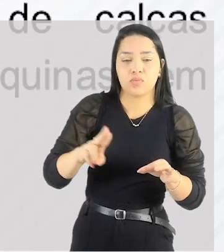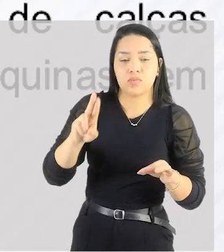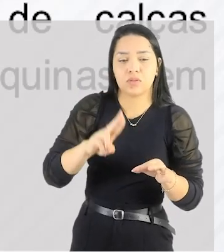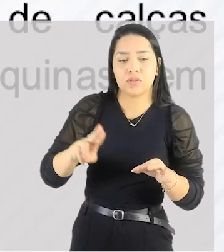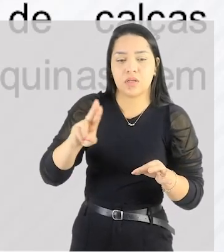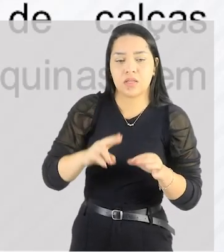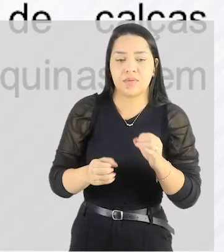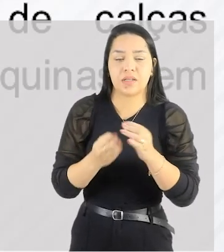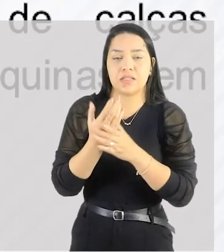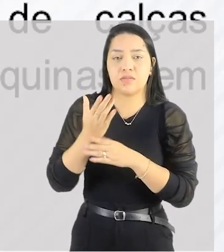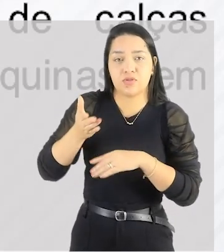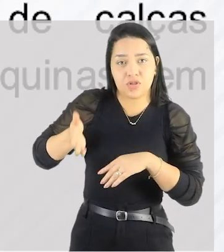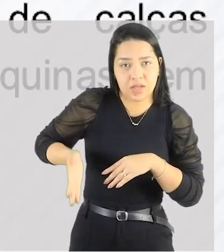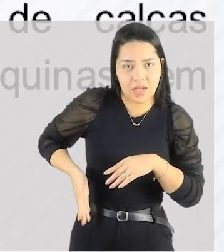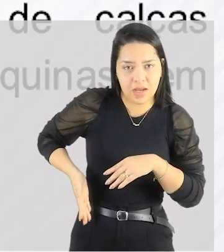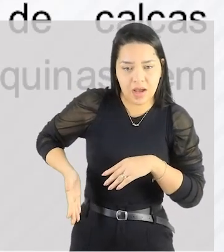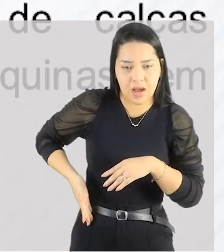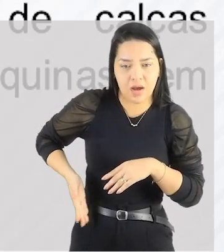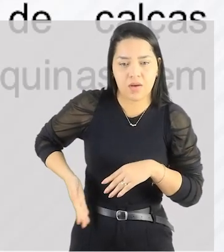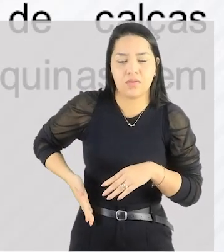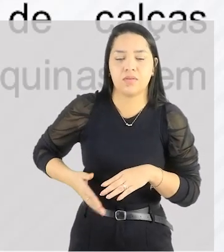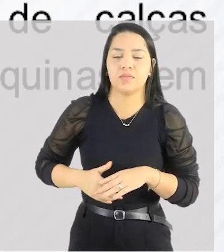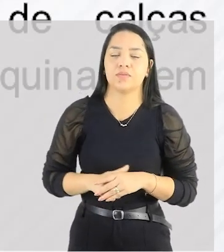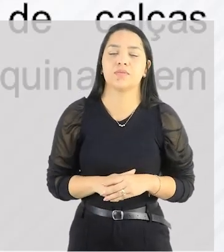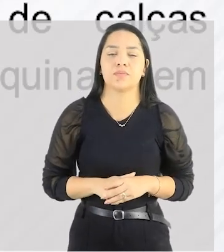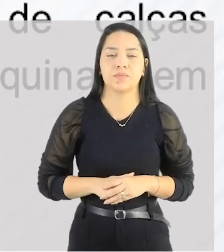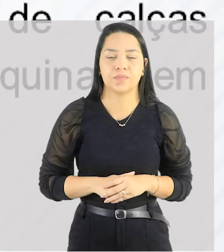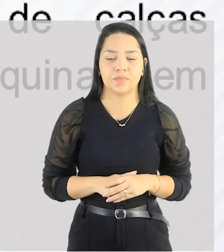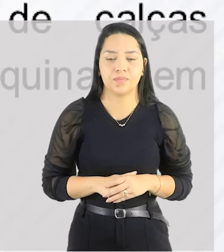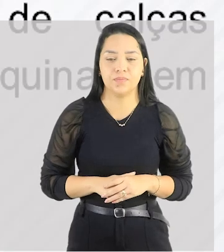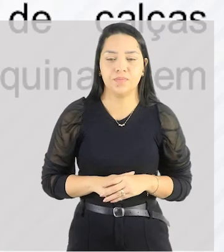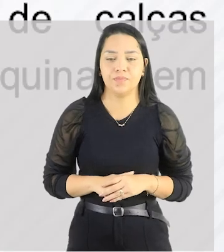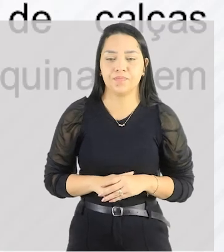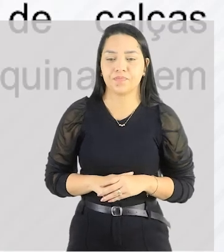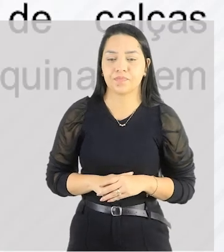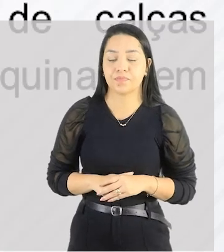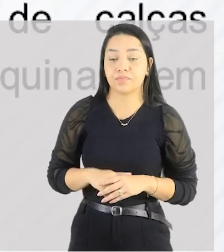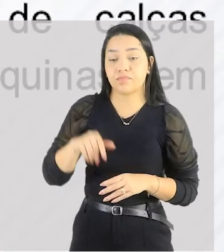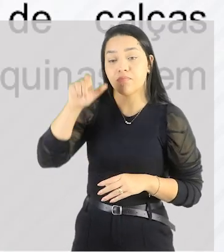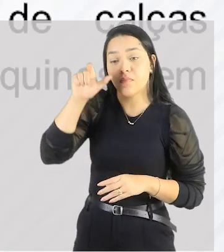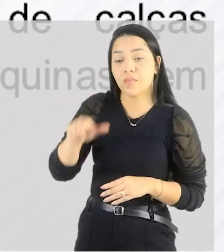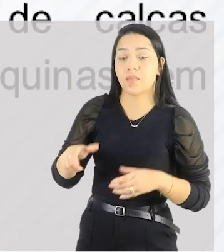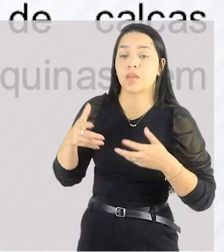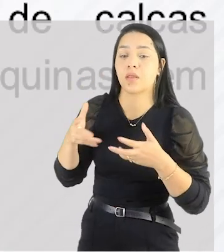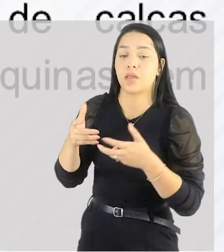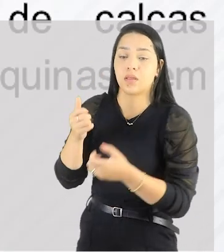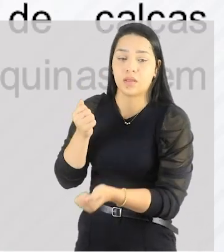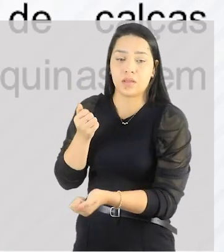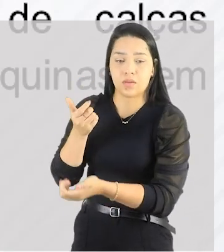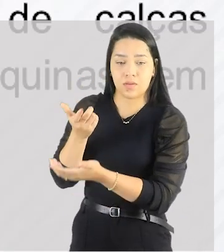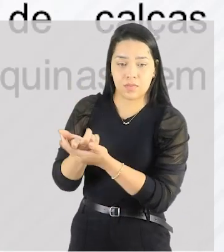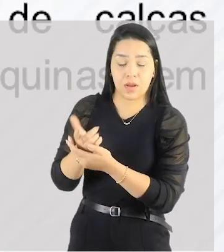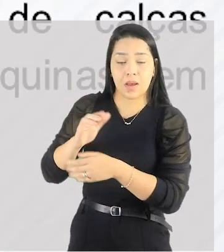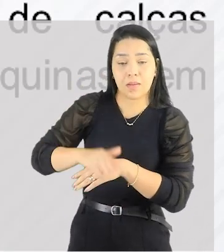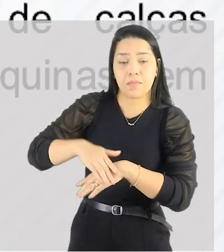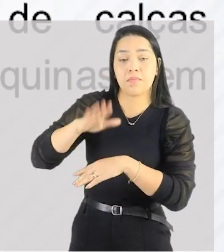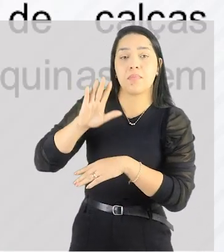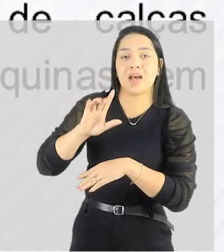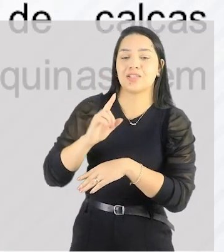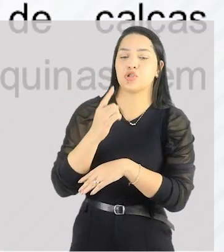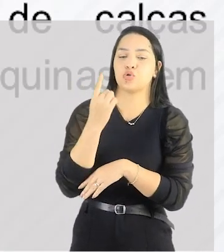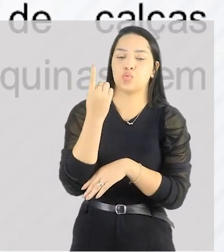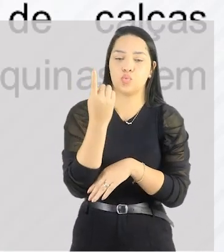são utilizadas em uma confecção de quê? De calças, ok? O proprietário